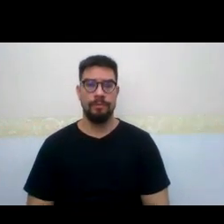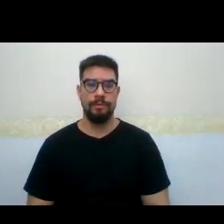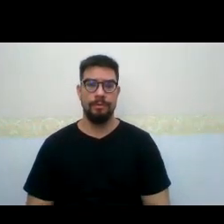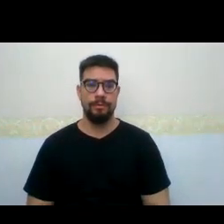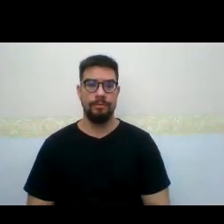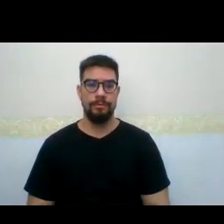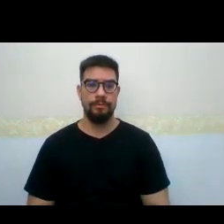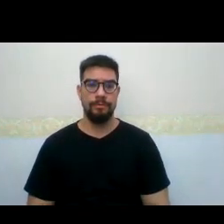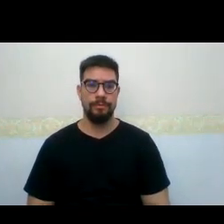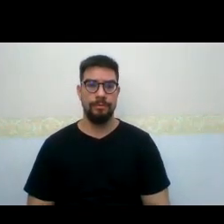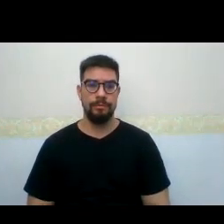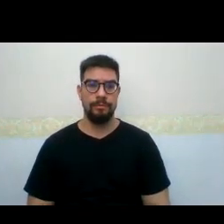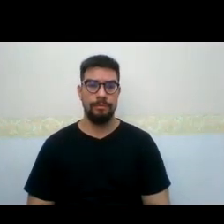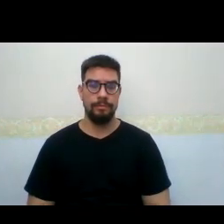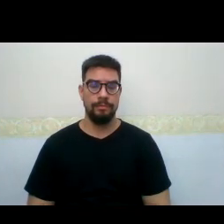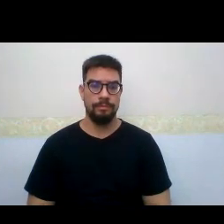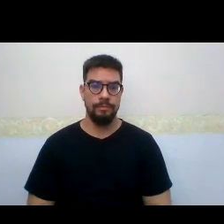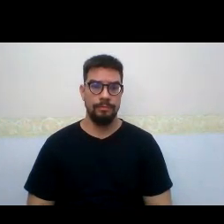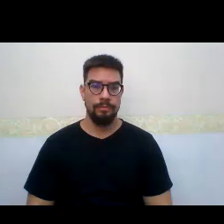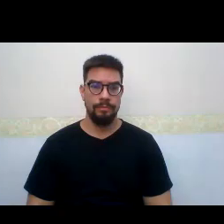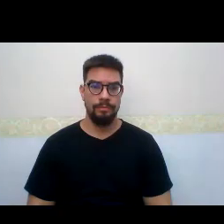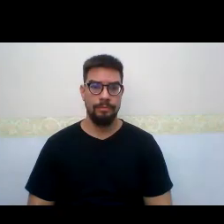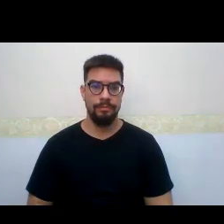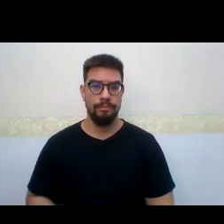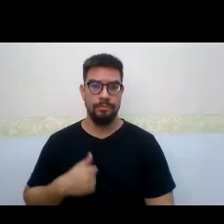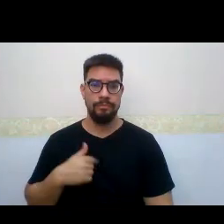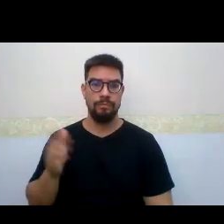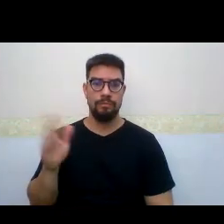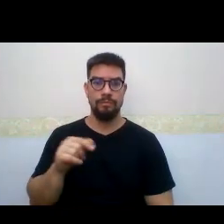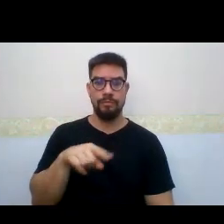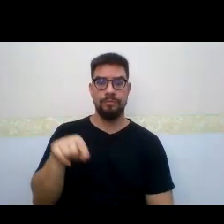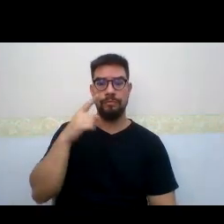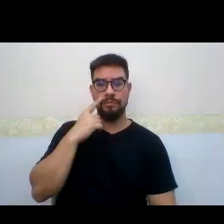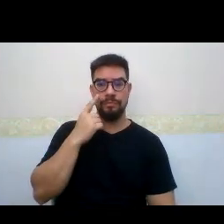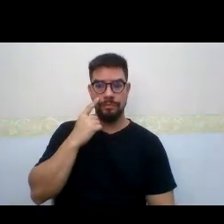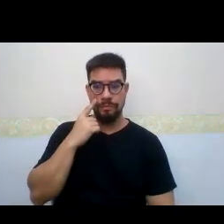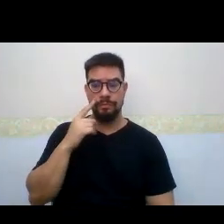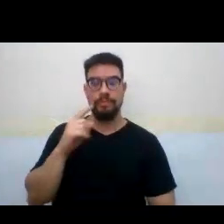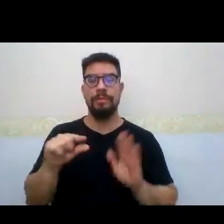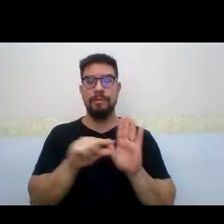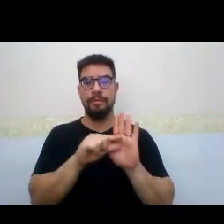Incrivelmente, eu trouxe para que vocês pudessem ver a ementa da disciplina